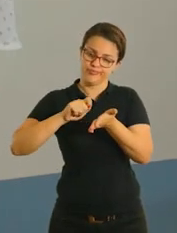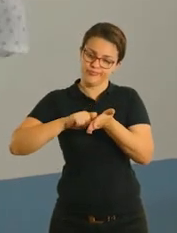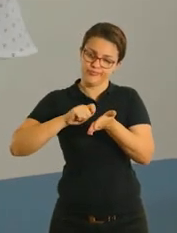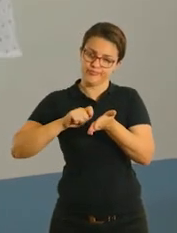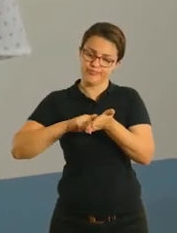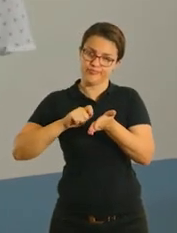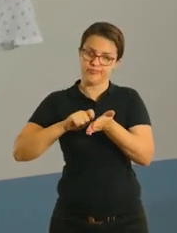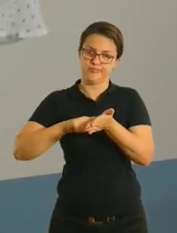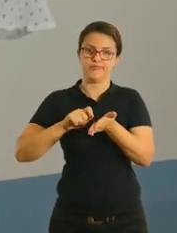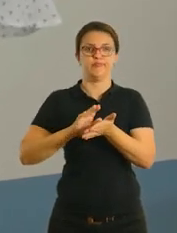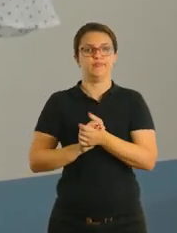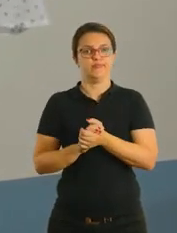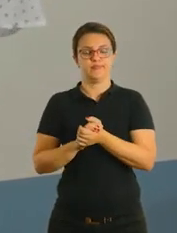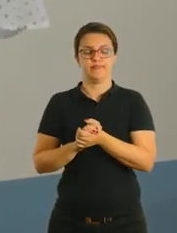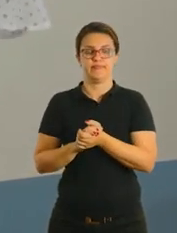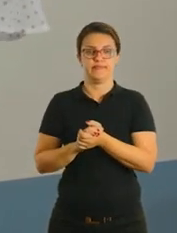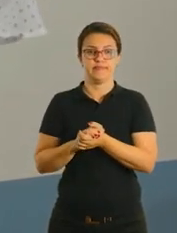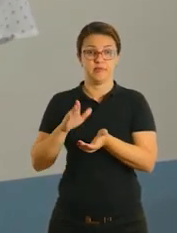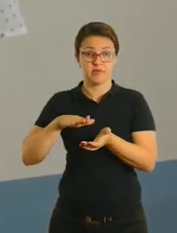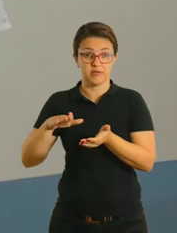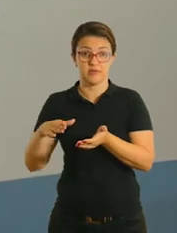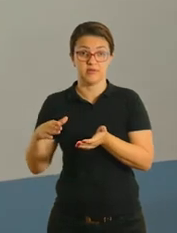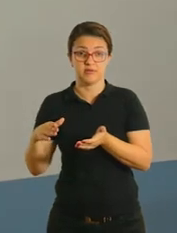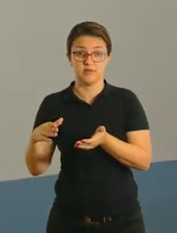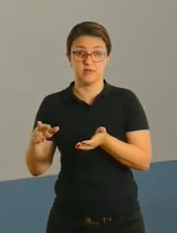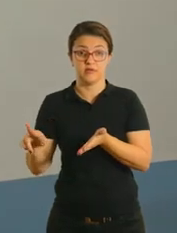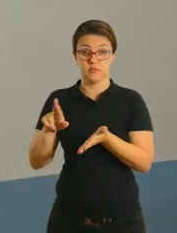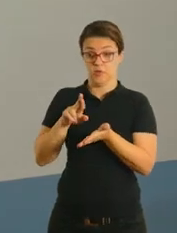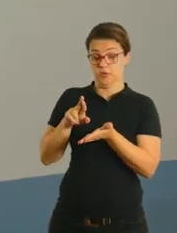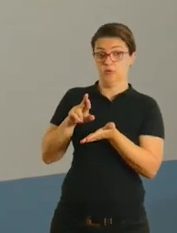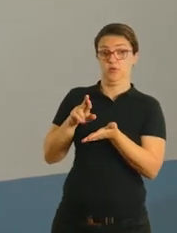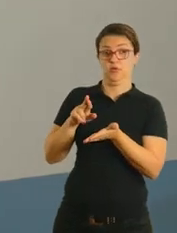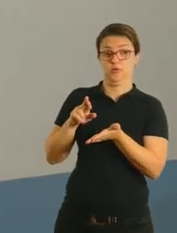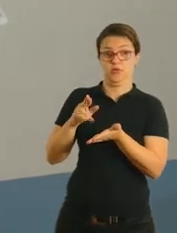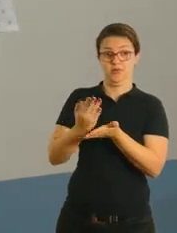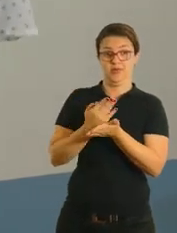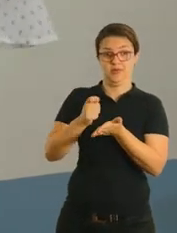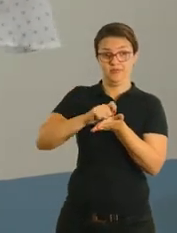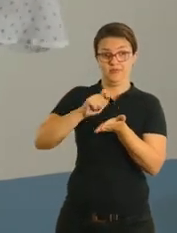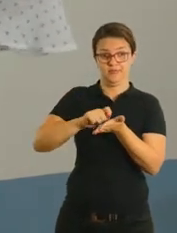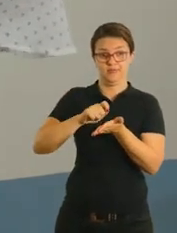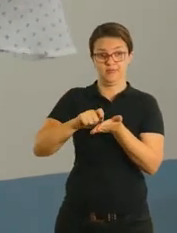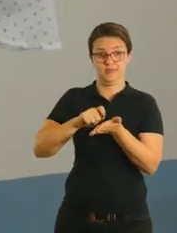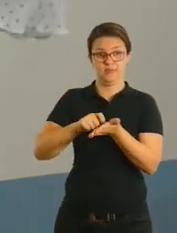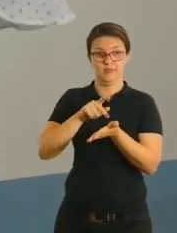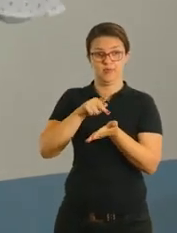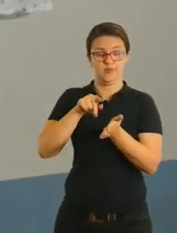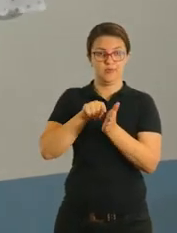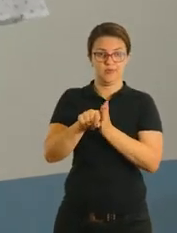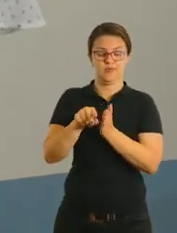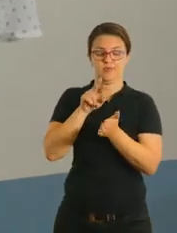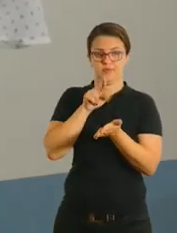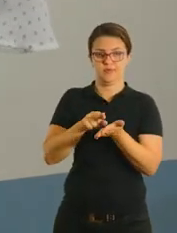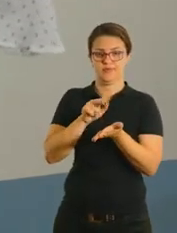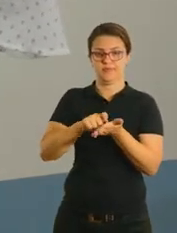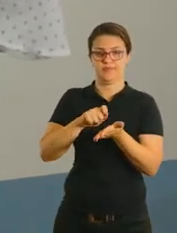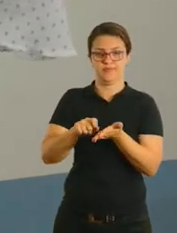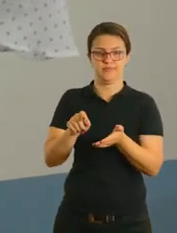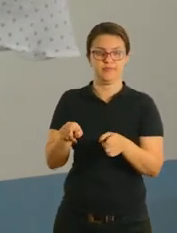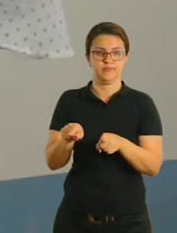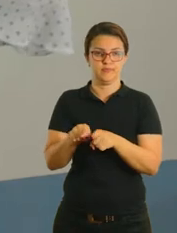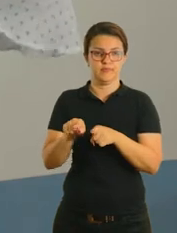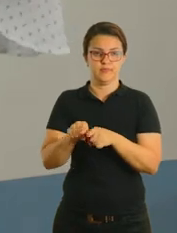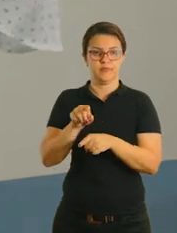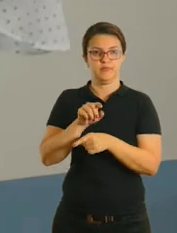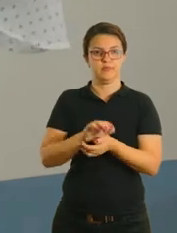escriba, né? Registrando o que a criança respondeu, que o professor aqui perguntou. Temos uma sugestão de um